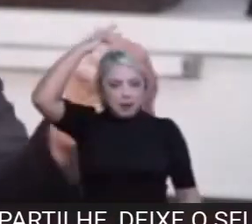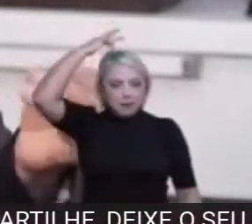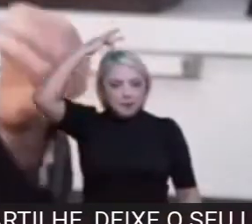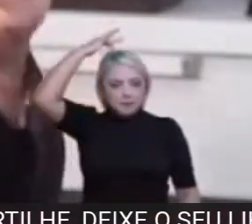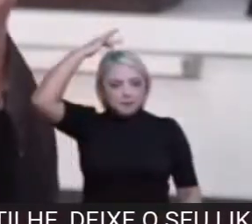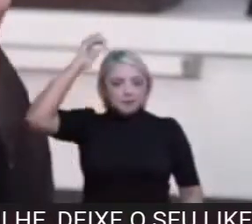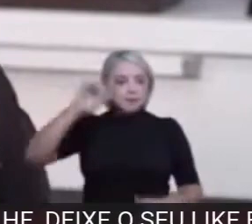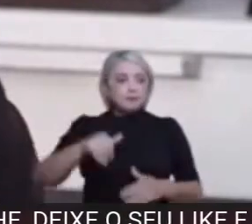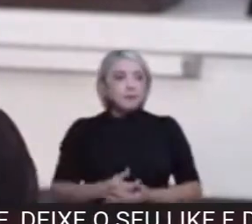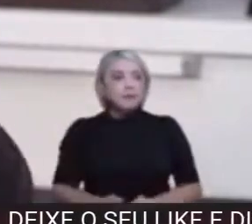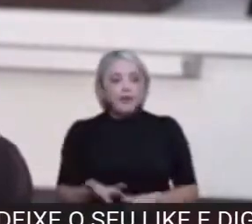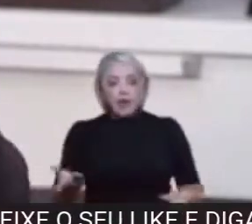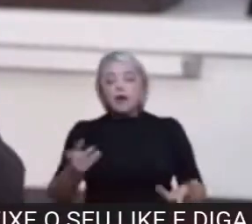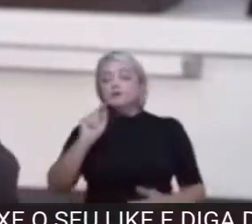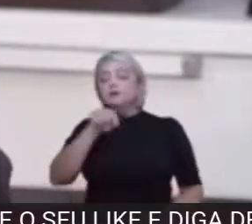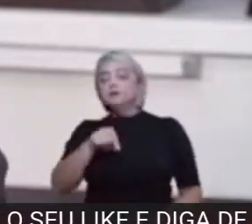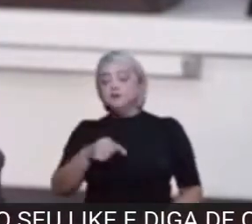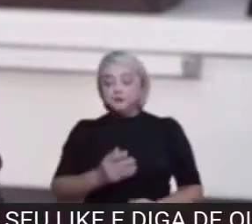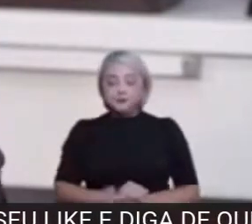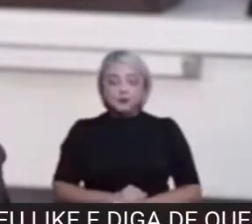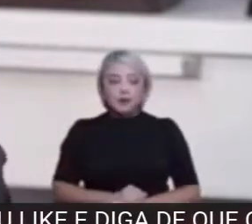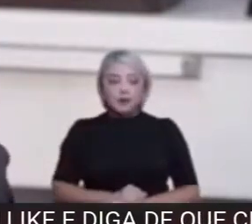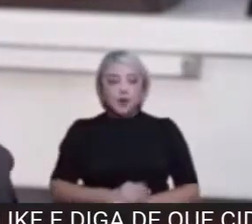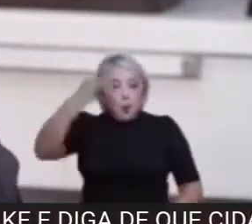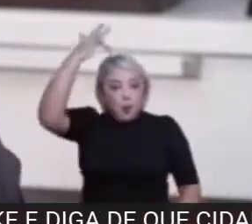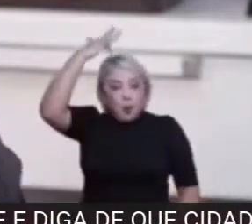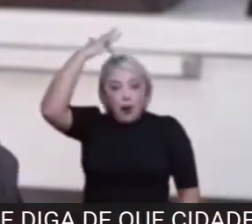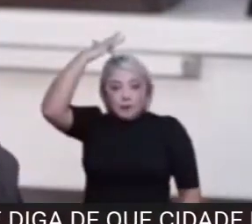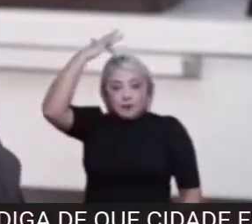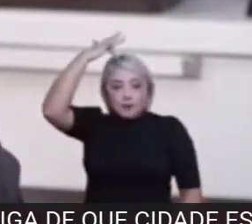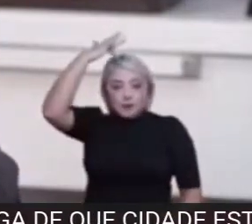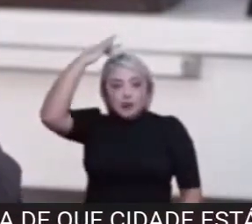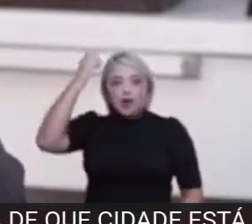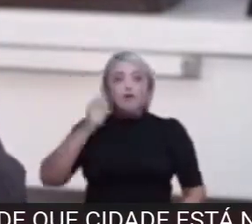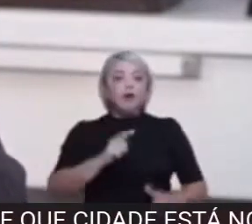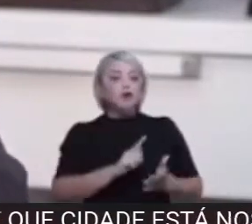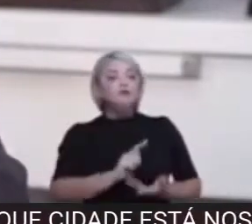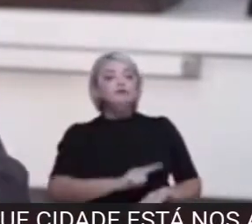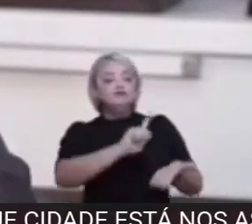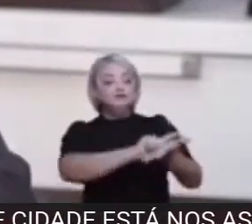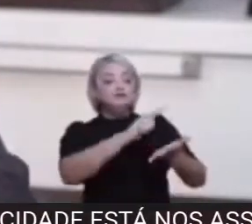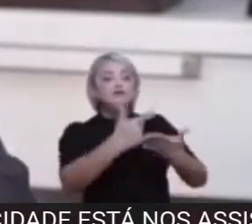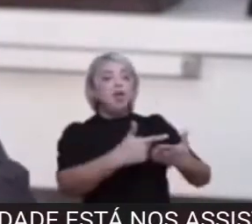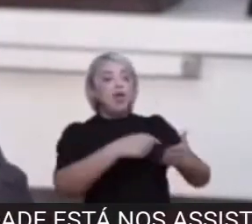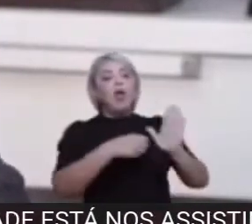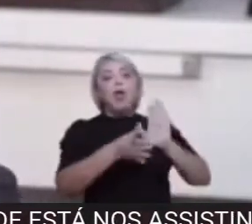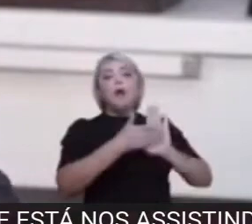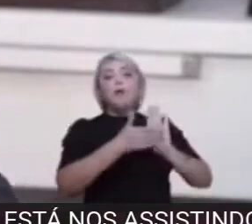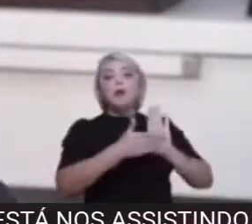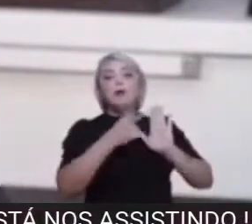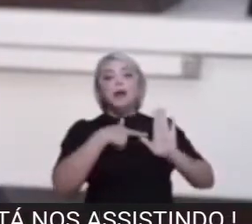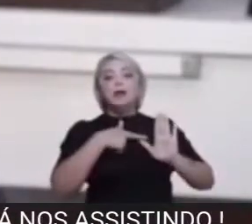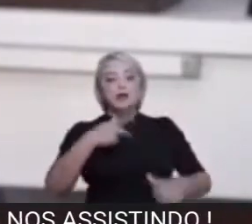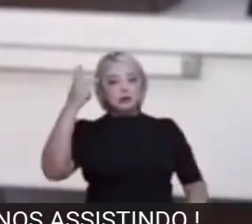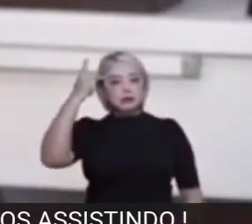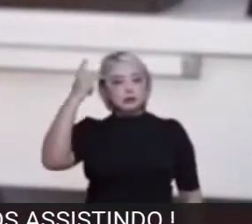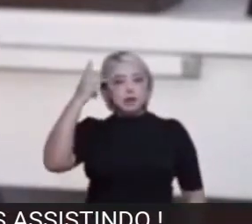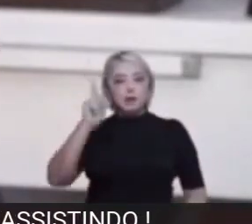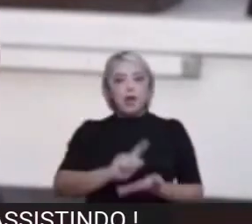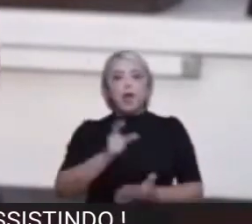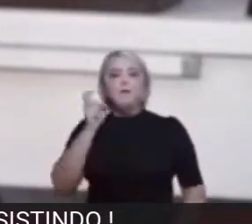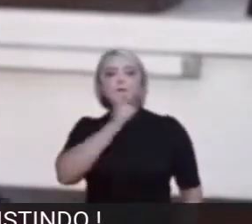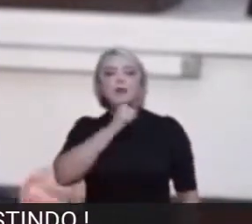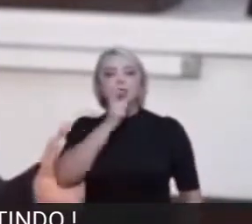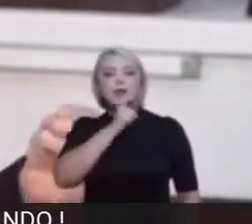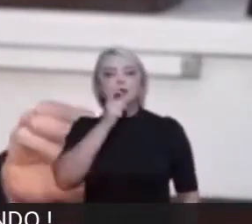É o seguinte, um absurdo foi uma matéria do jornal Estado de São Paulo que conta mentira e o